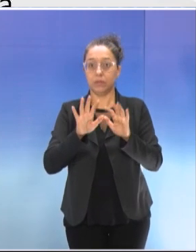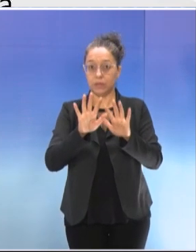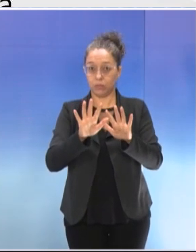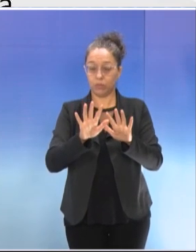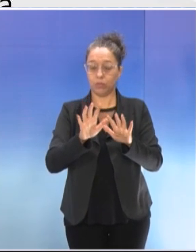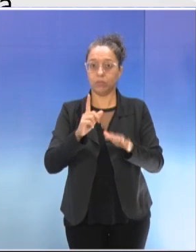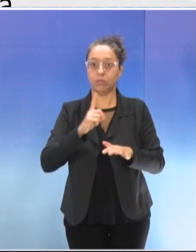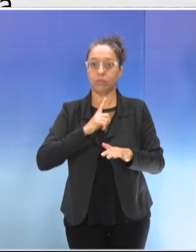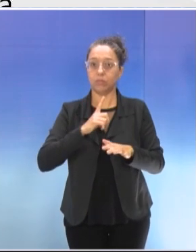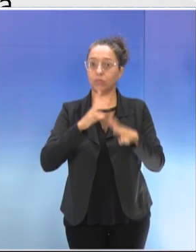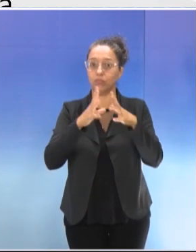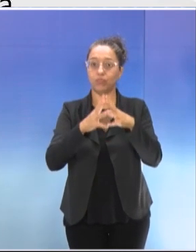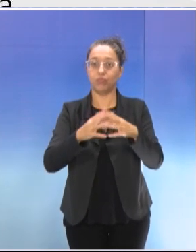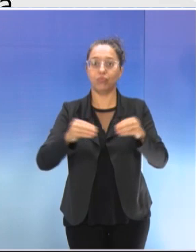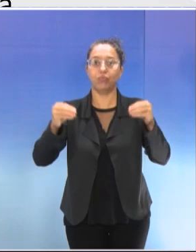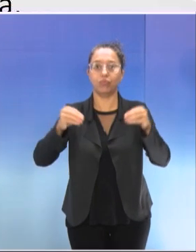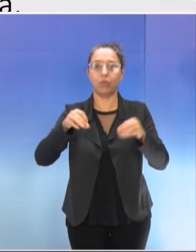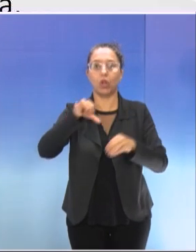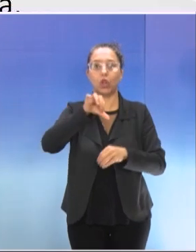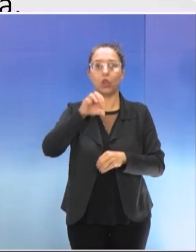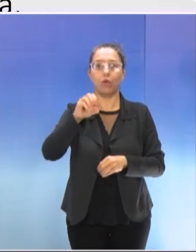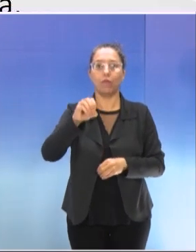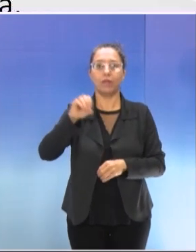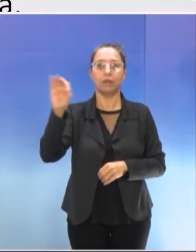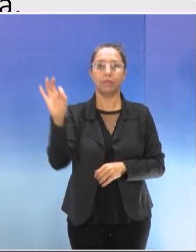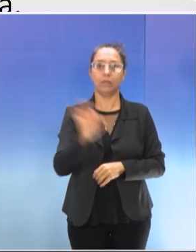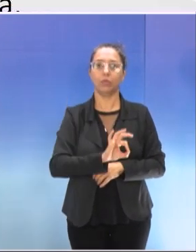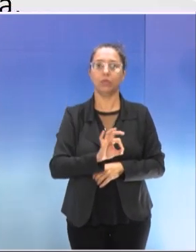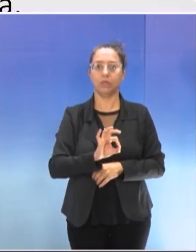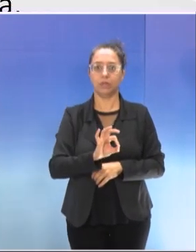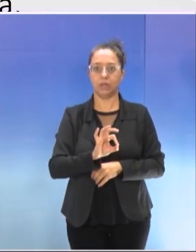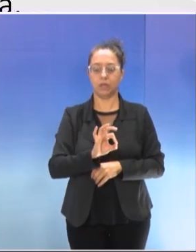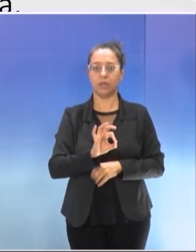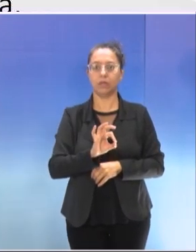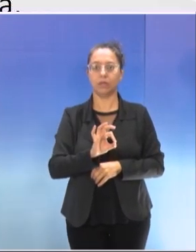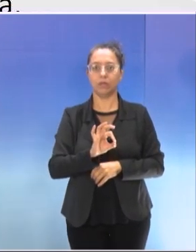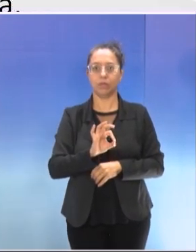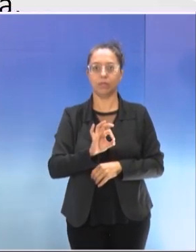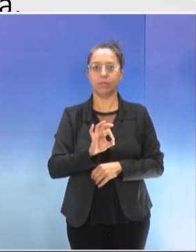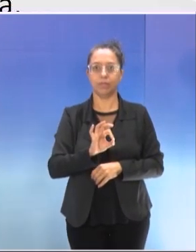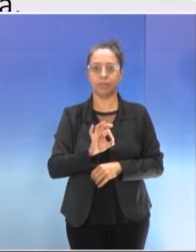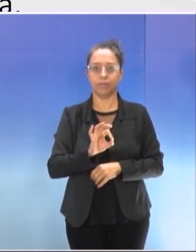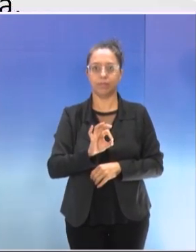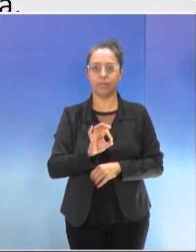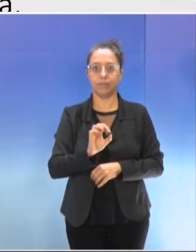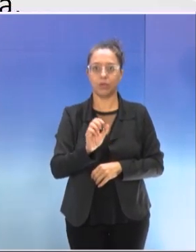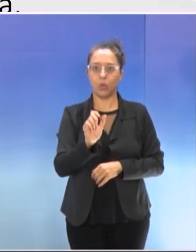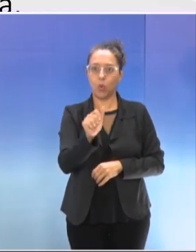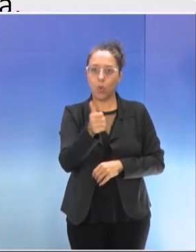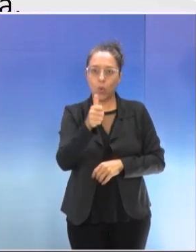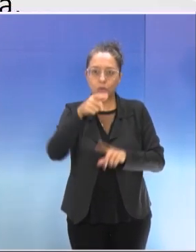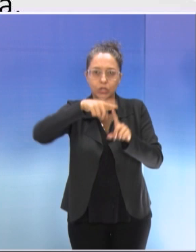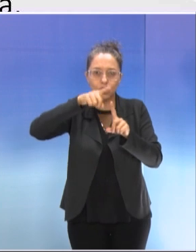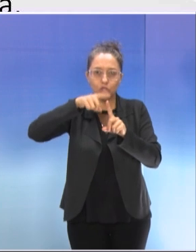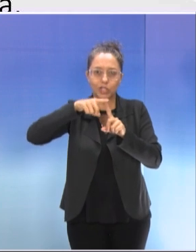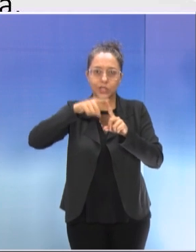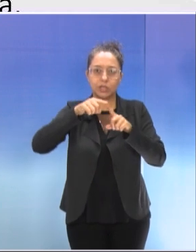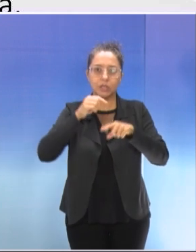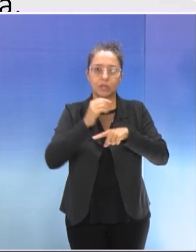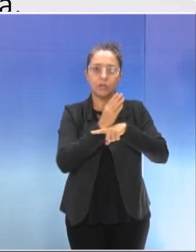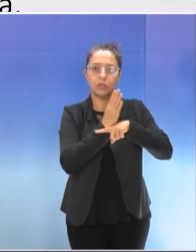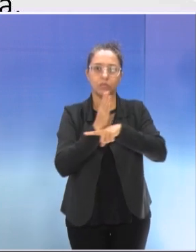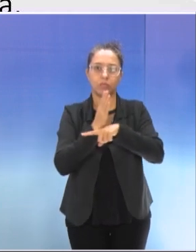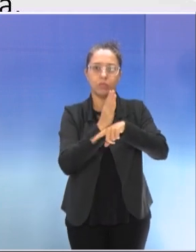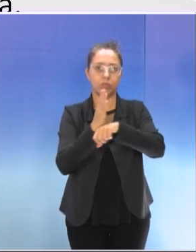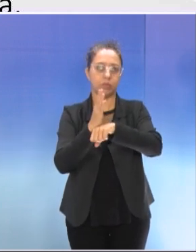desapareceu, entendeu? 90% dos indivíduos de 11 espécies de tubarões no Oceano